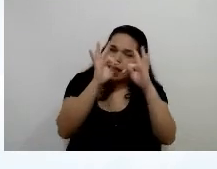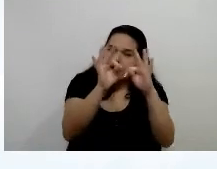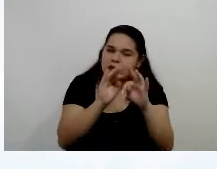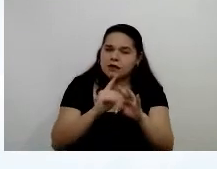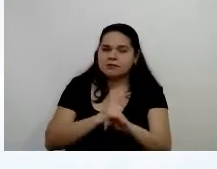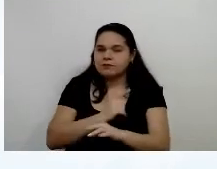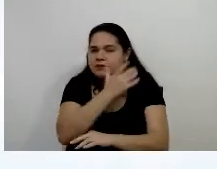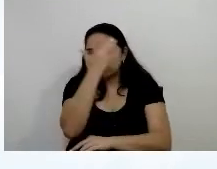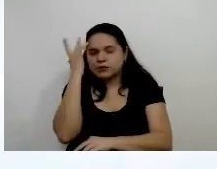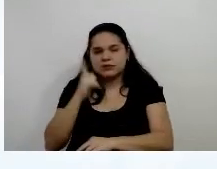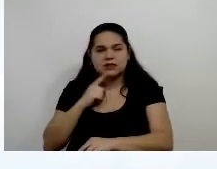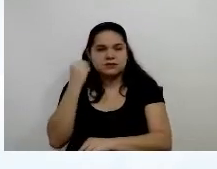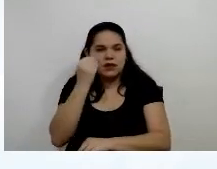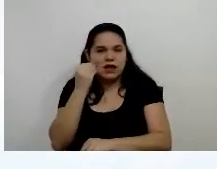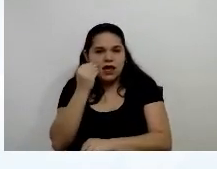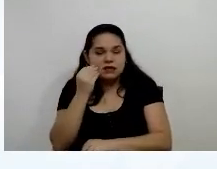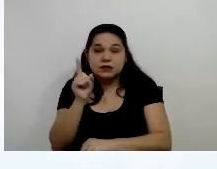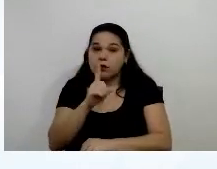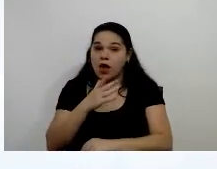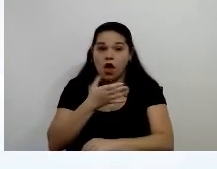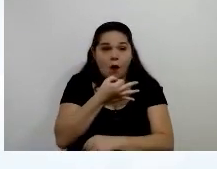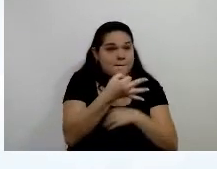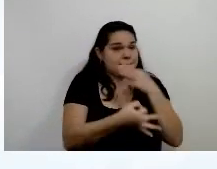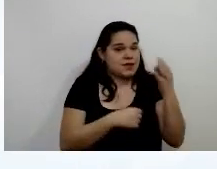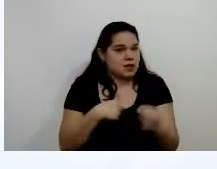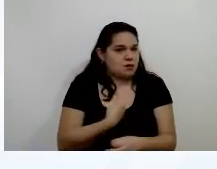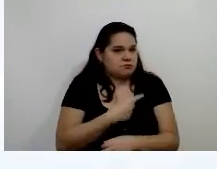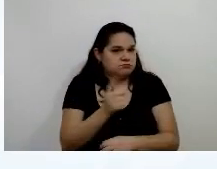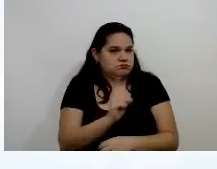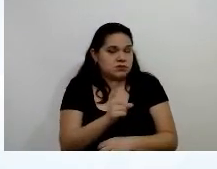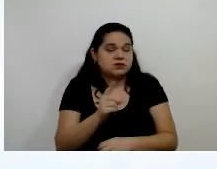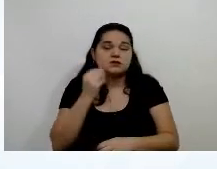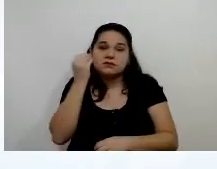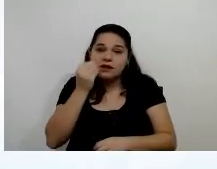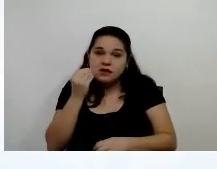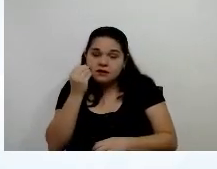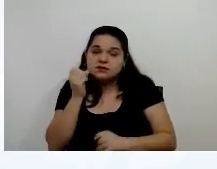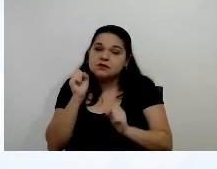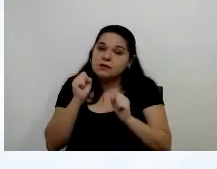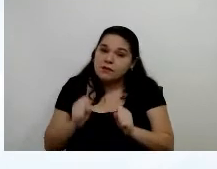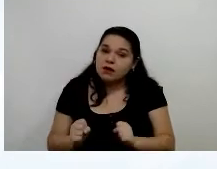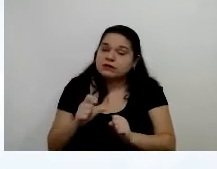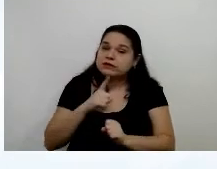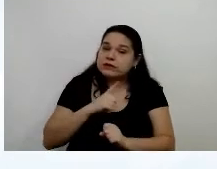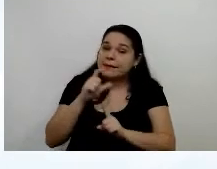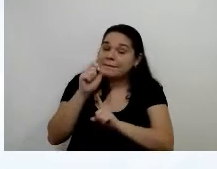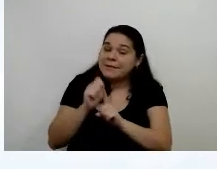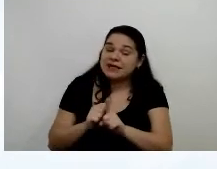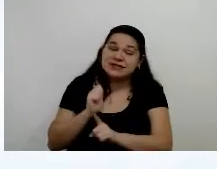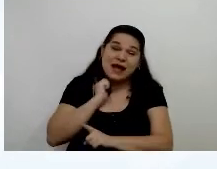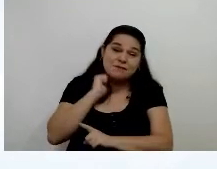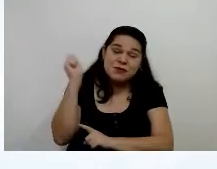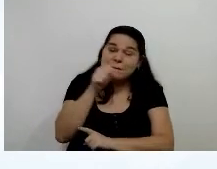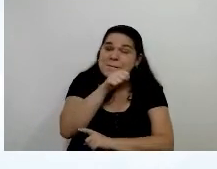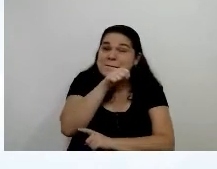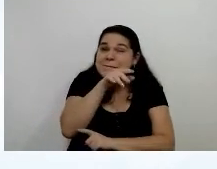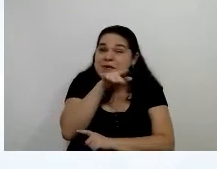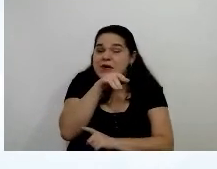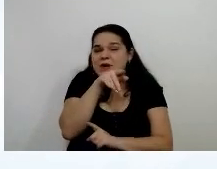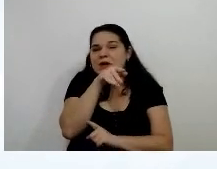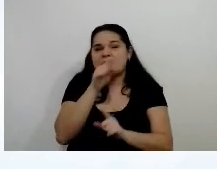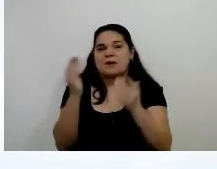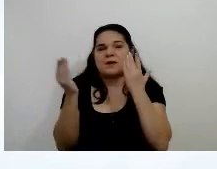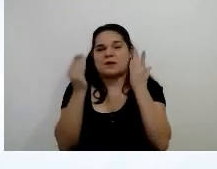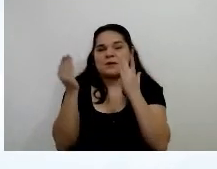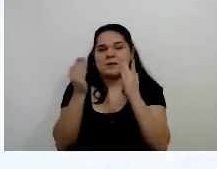a opinião somente nossa, mas que nós podemos ter um mês de abril pior que março, de que nós